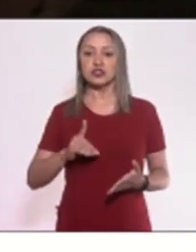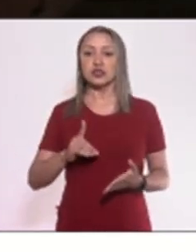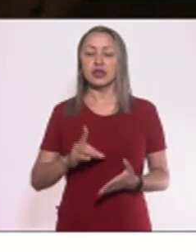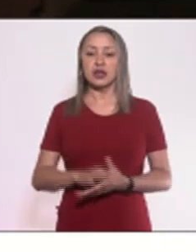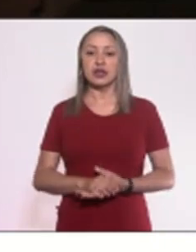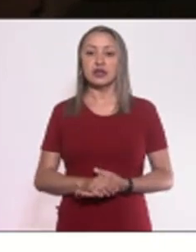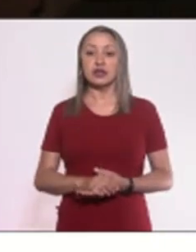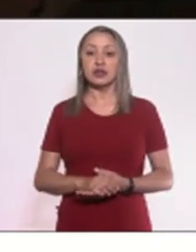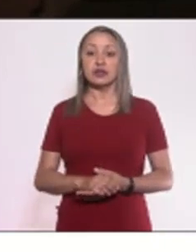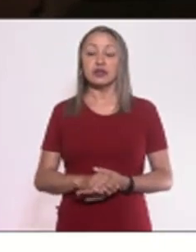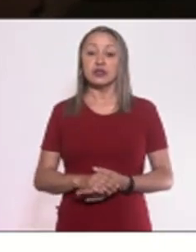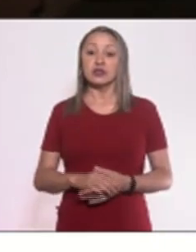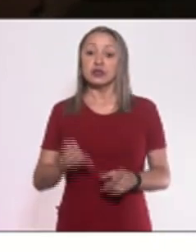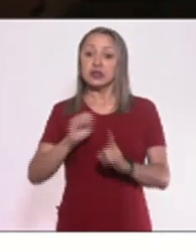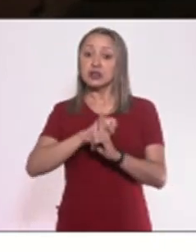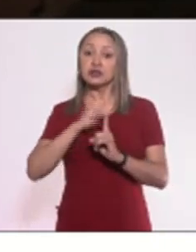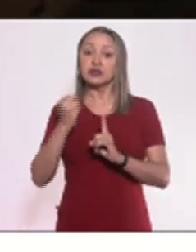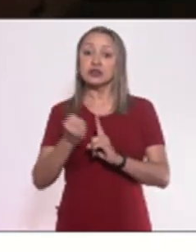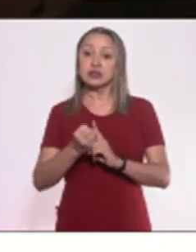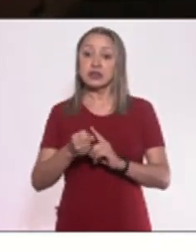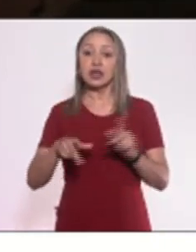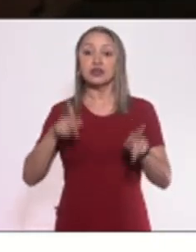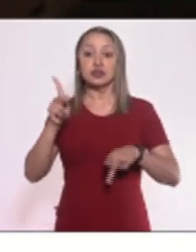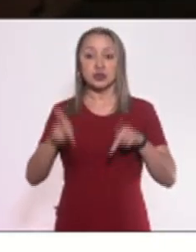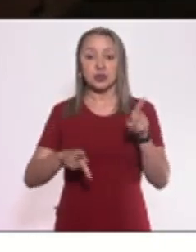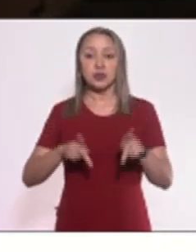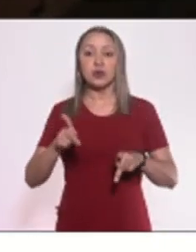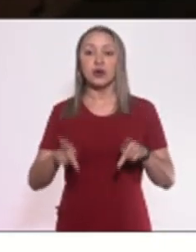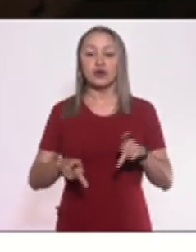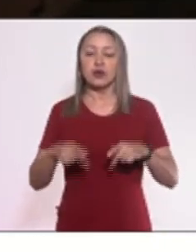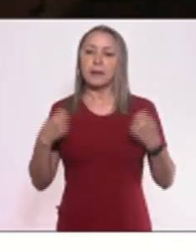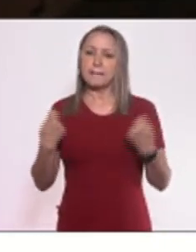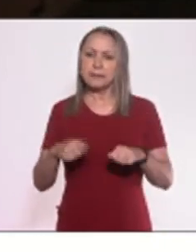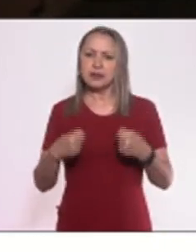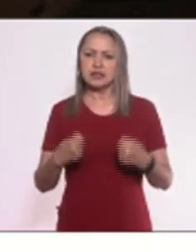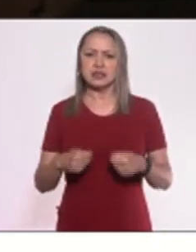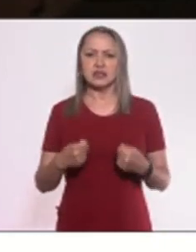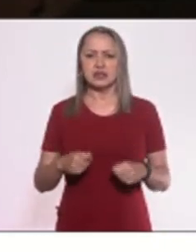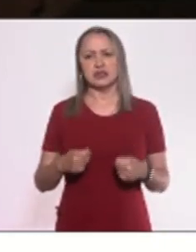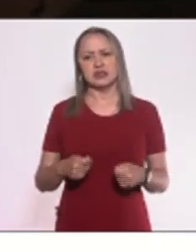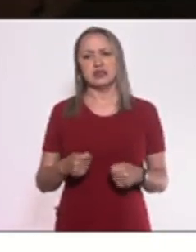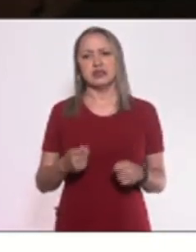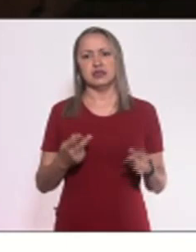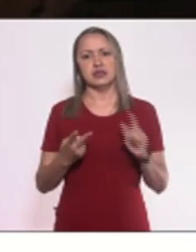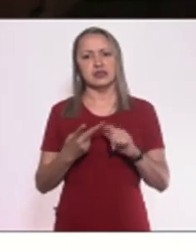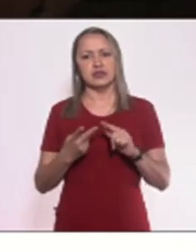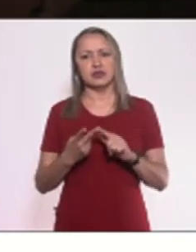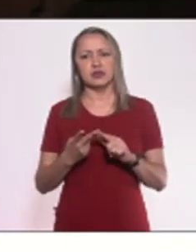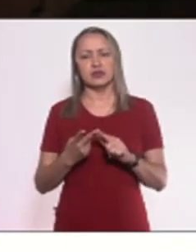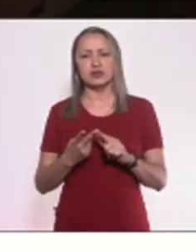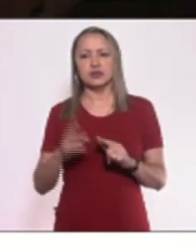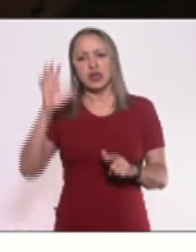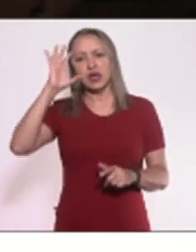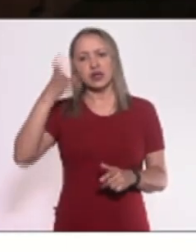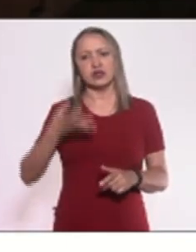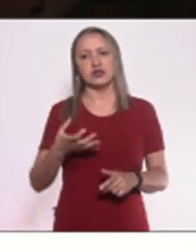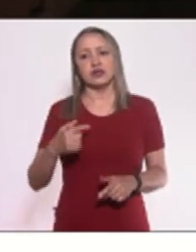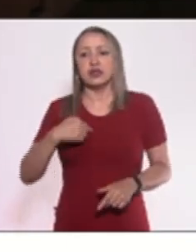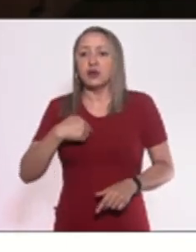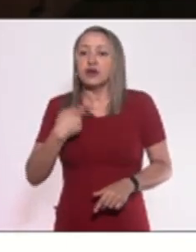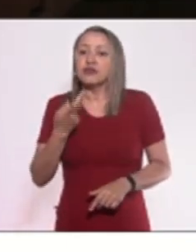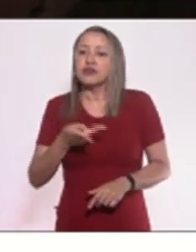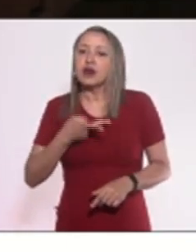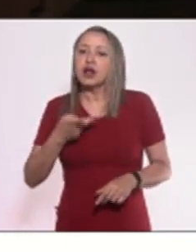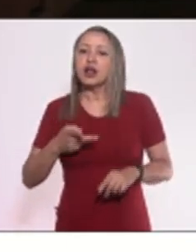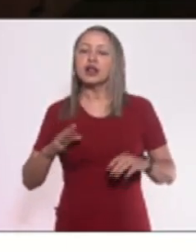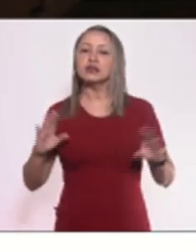maioria da população, o julgamento, a decisão é no trânsito julgado. Então, eu já aqui estou externando